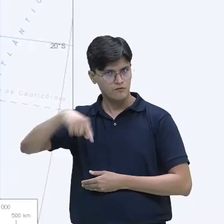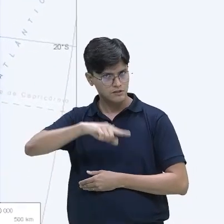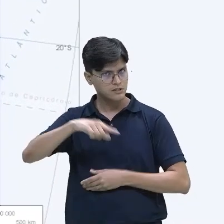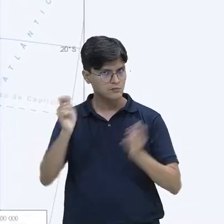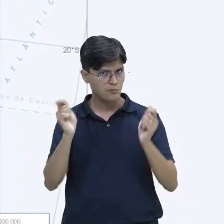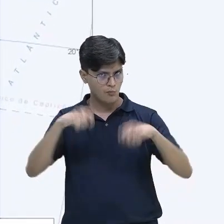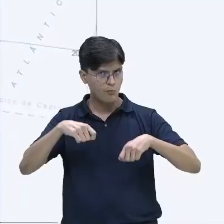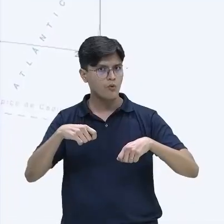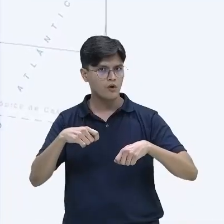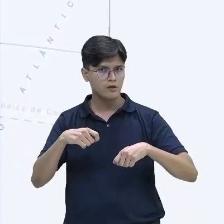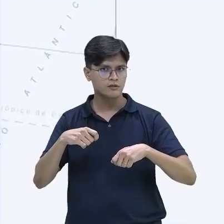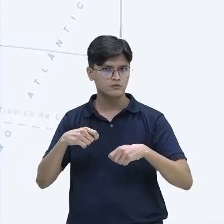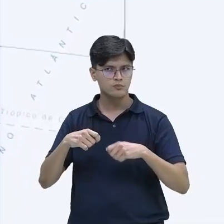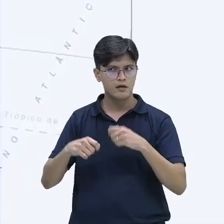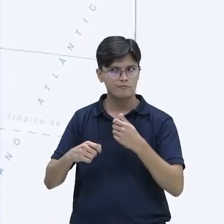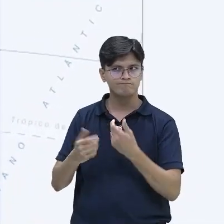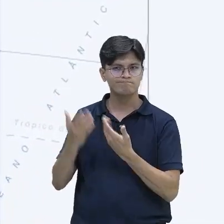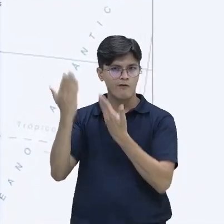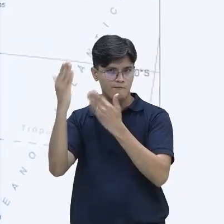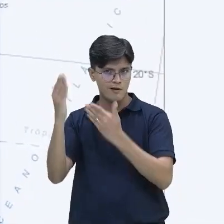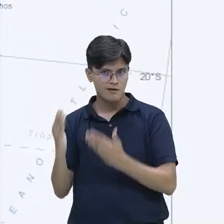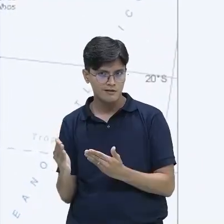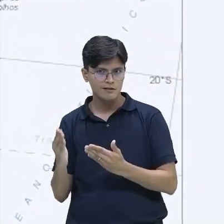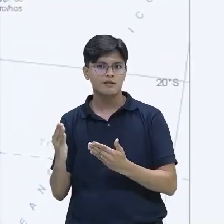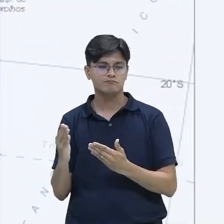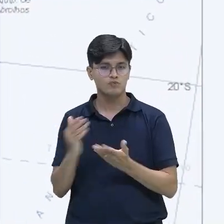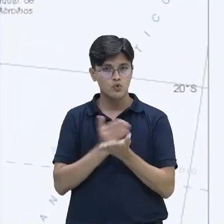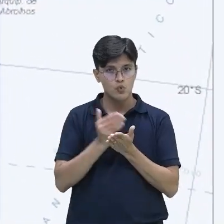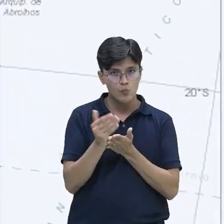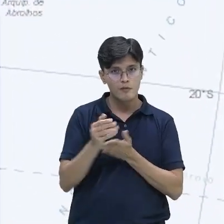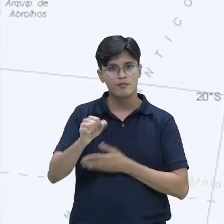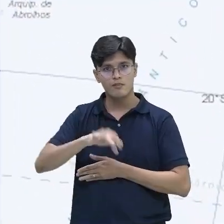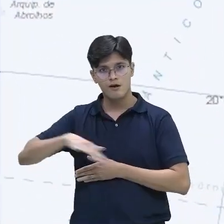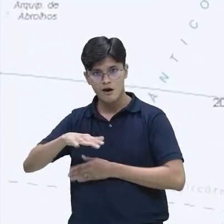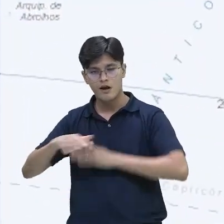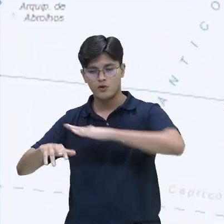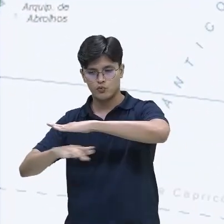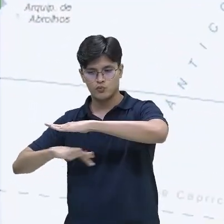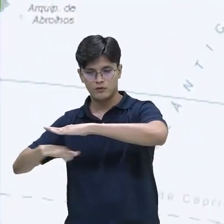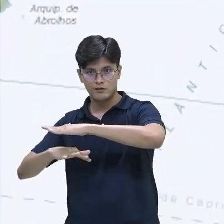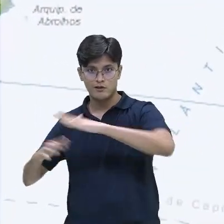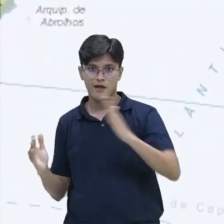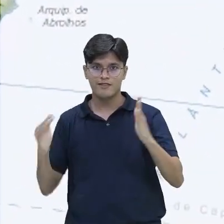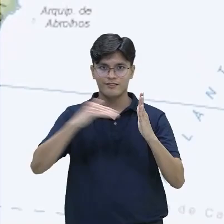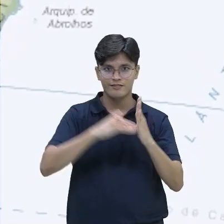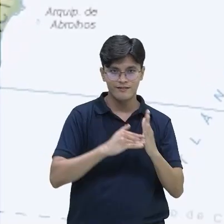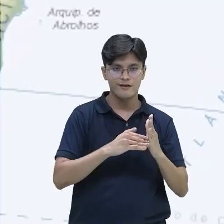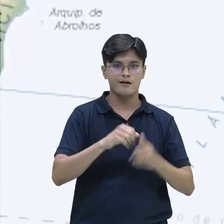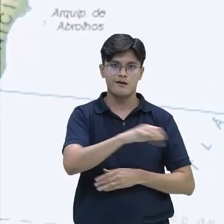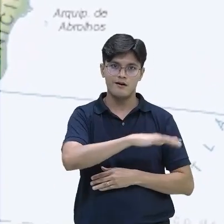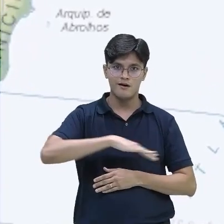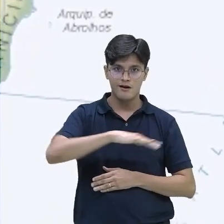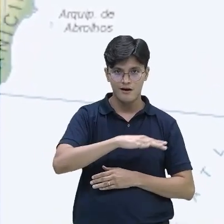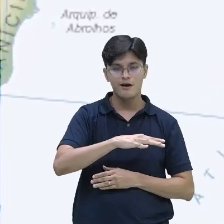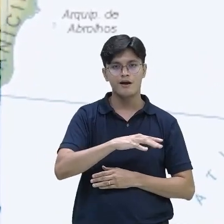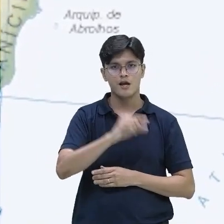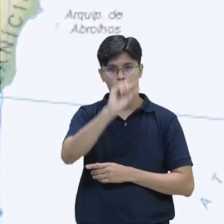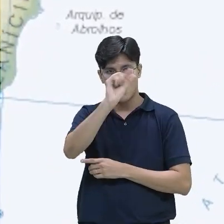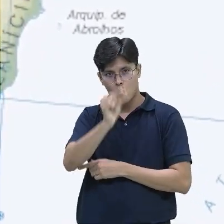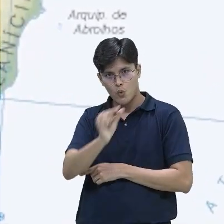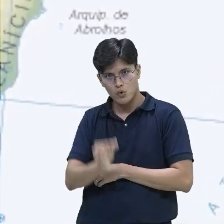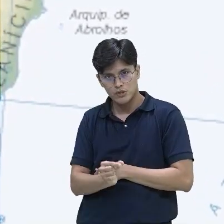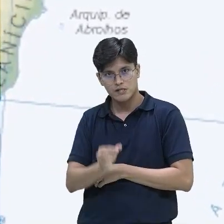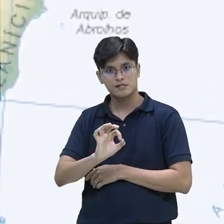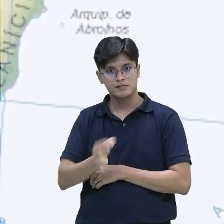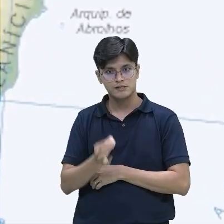pega a área, né, da planície do Pantanal e vai até a área costeira, tá? E isso é essa